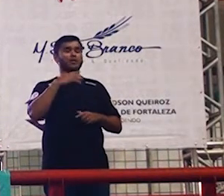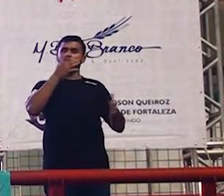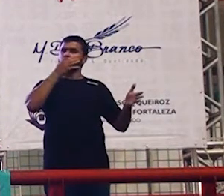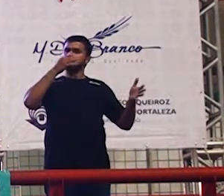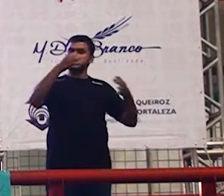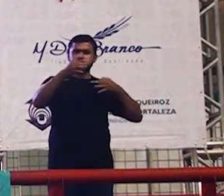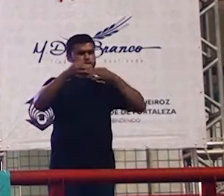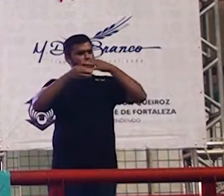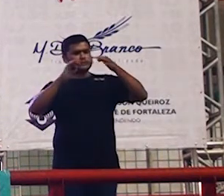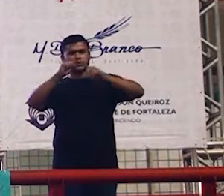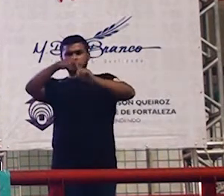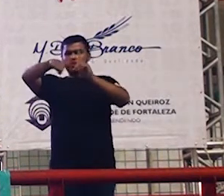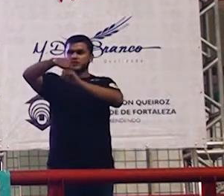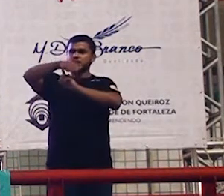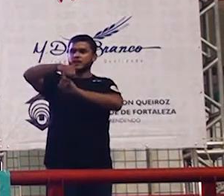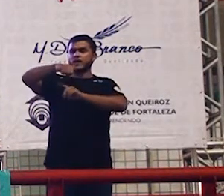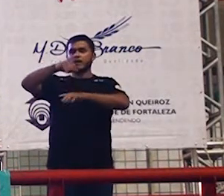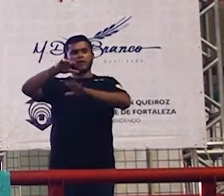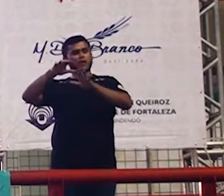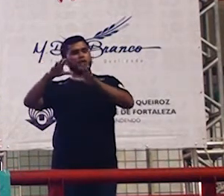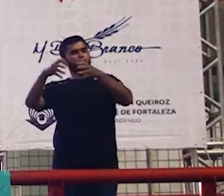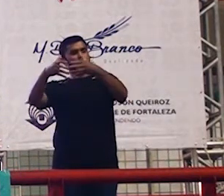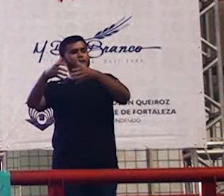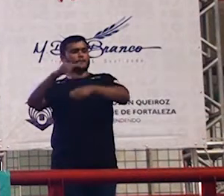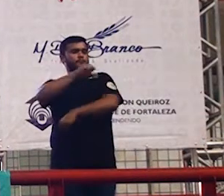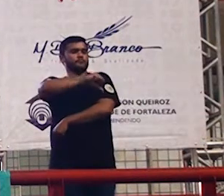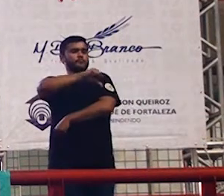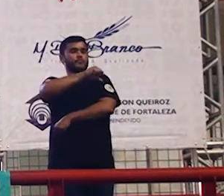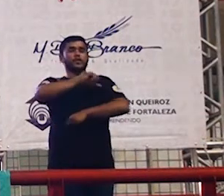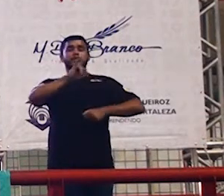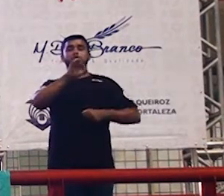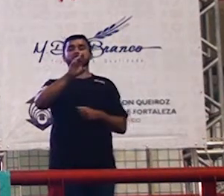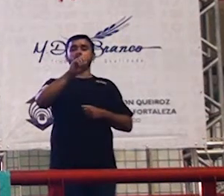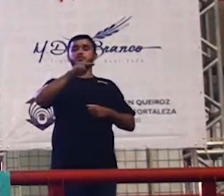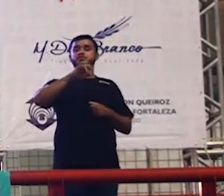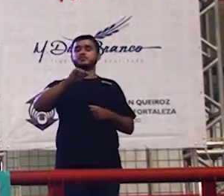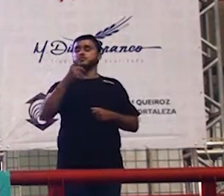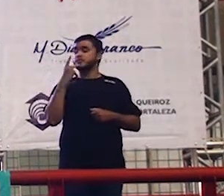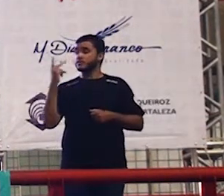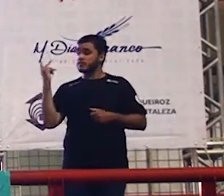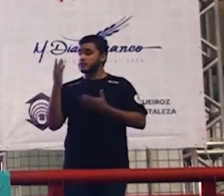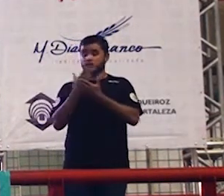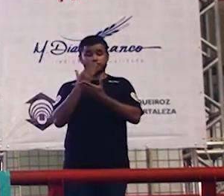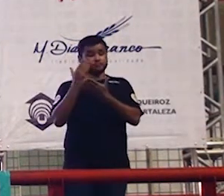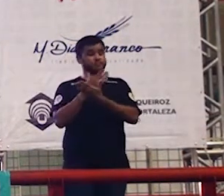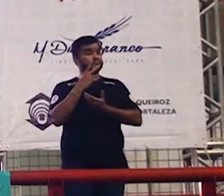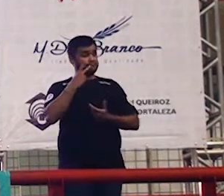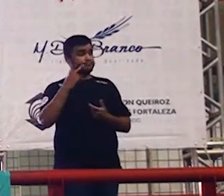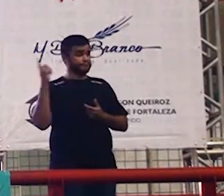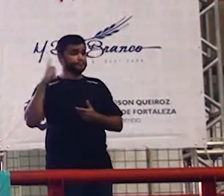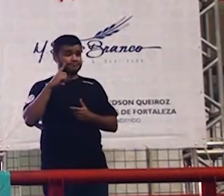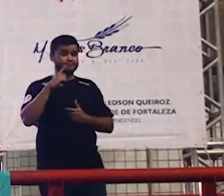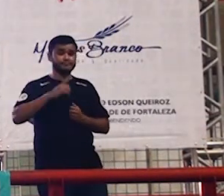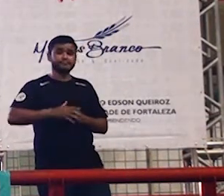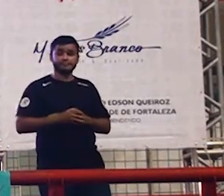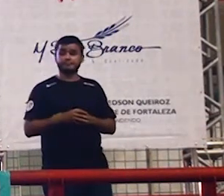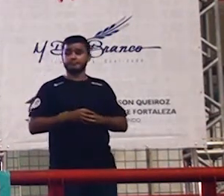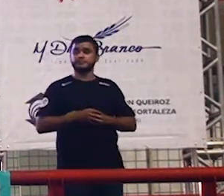ironia. Qual é a ironia mais famosa da língua portuguesa? Está nesse livro, Memórias Póstumas de Brás